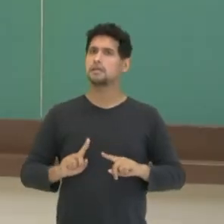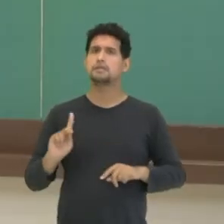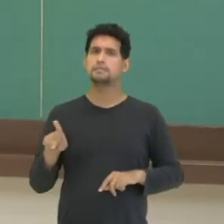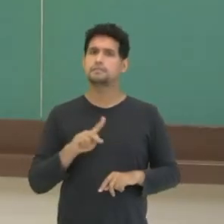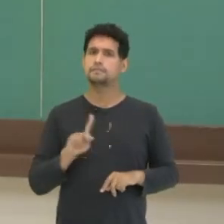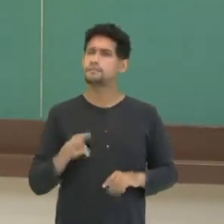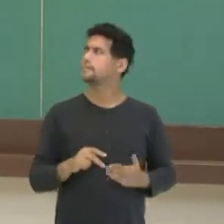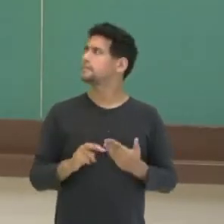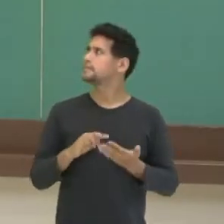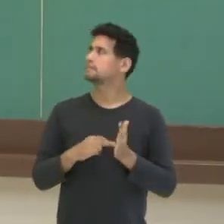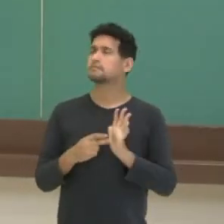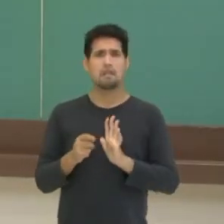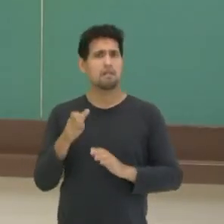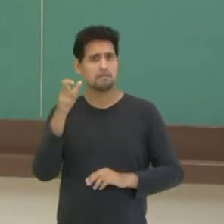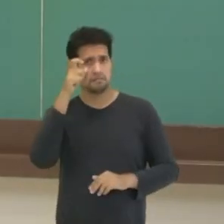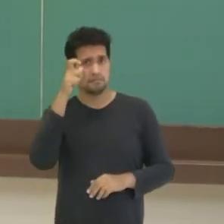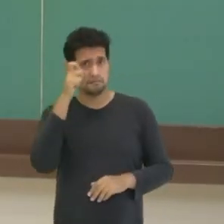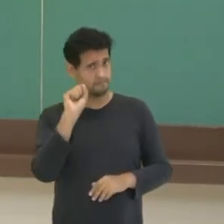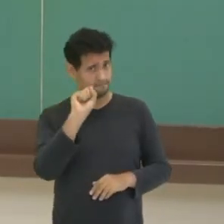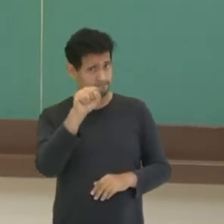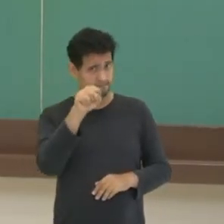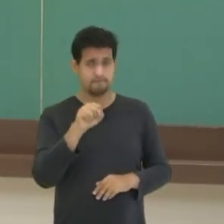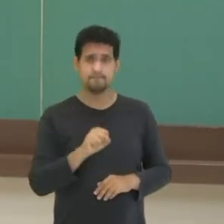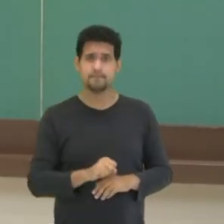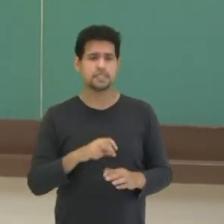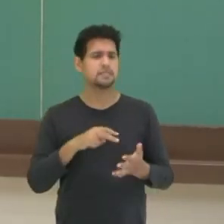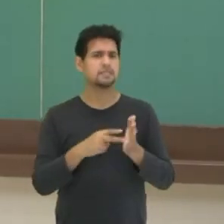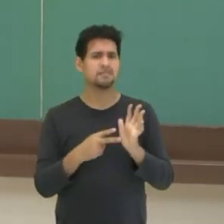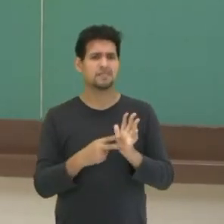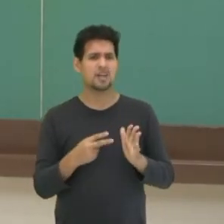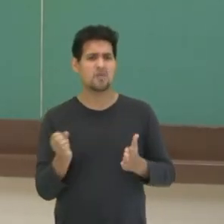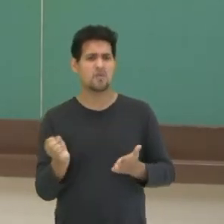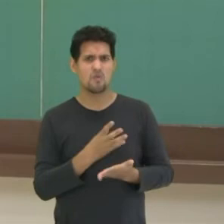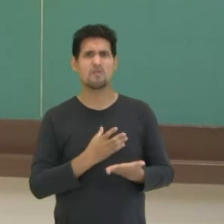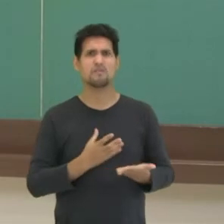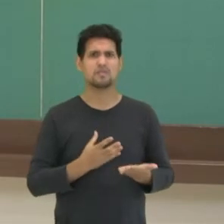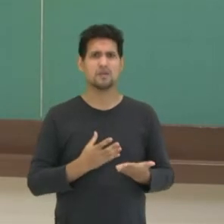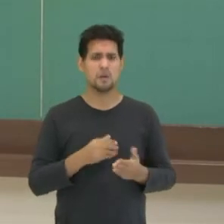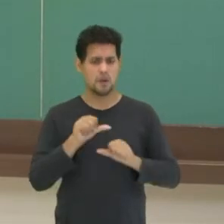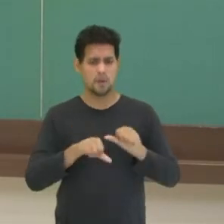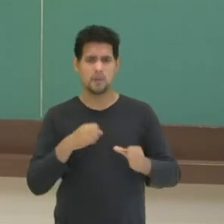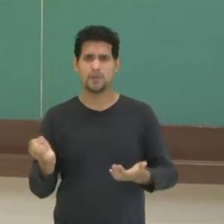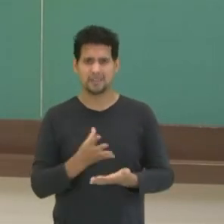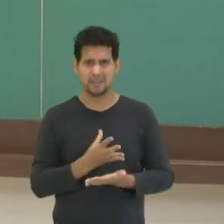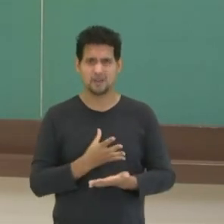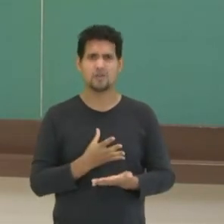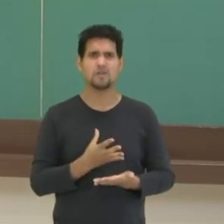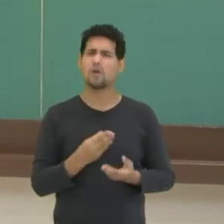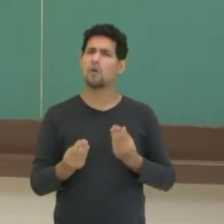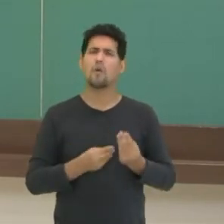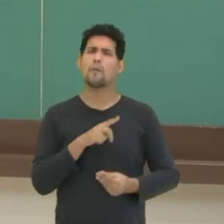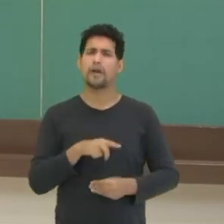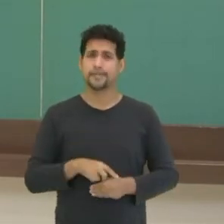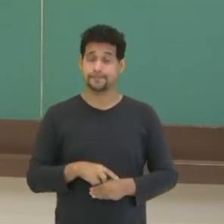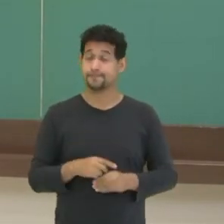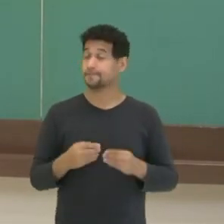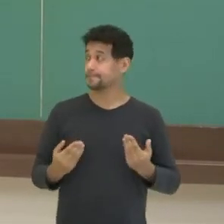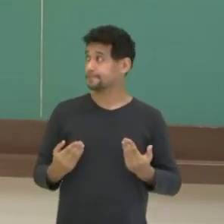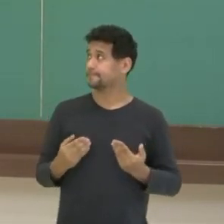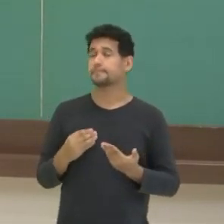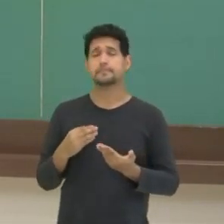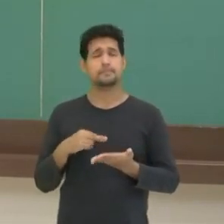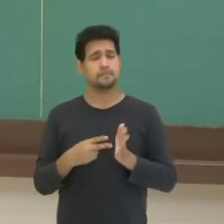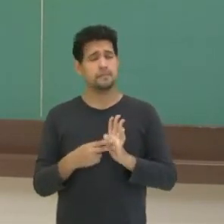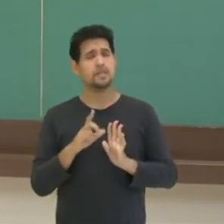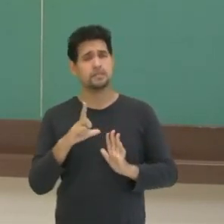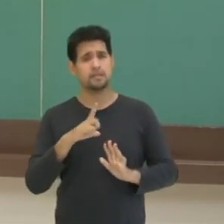é um fenômeno bastante interessante, hein, professor? Ele é um fenômeno novo, moderno. Olha, o fenômeno em si, ele está